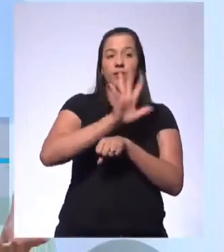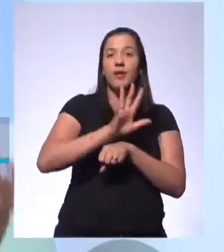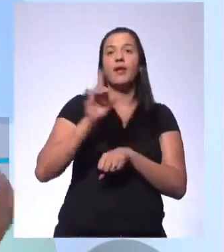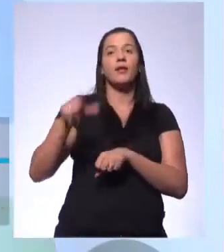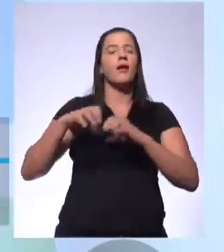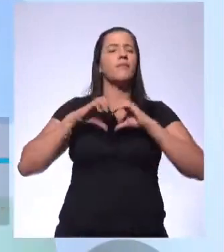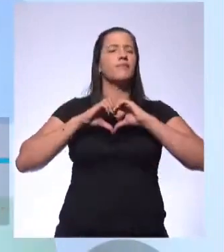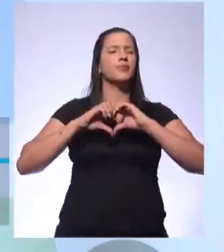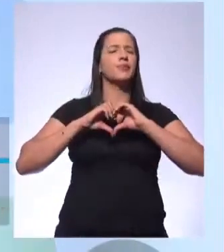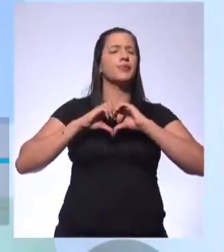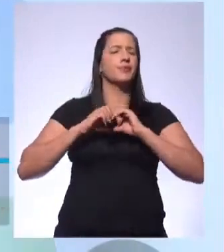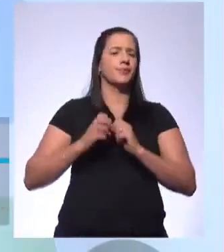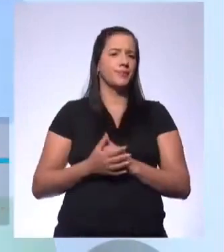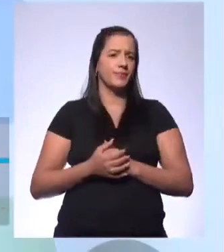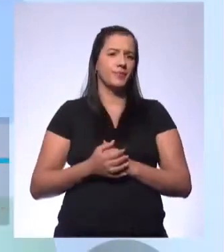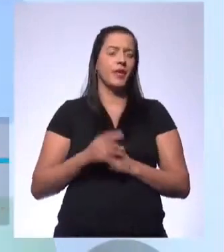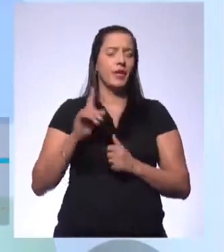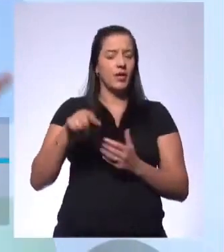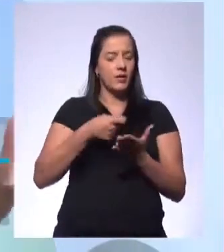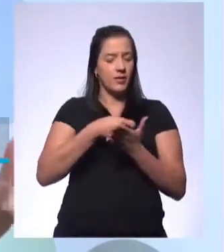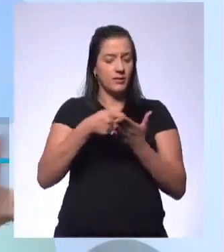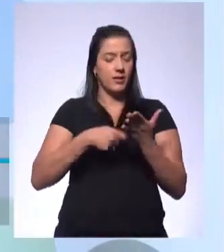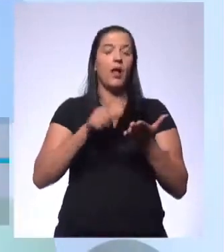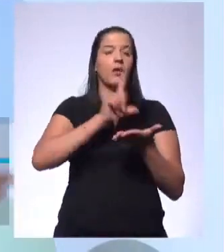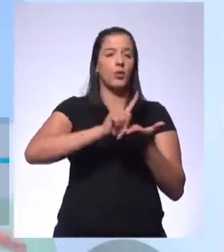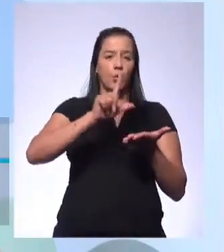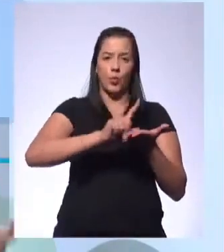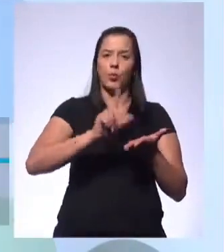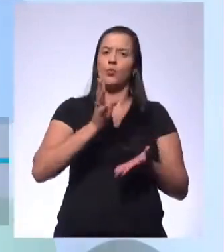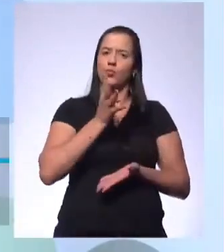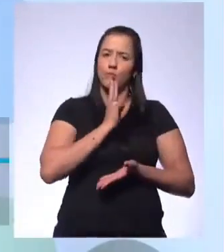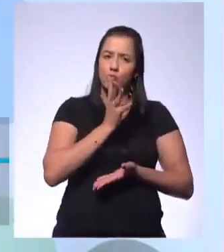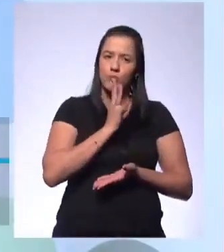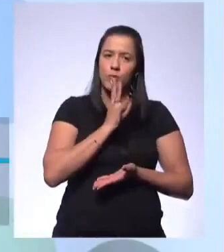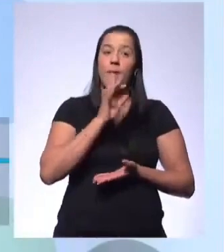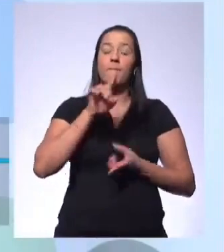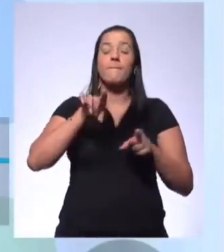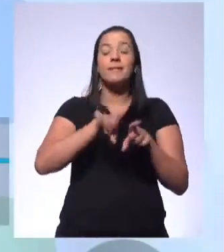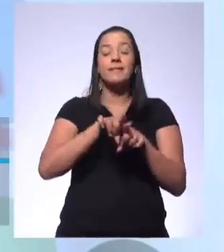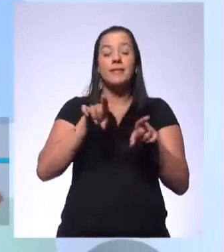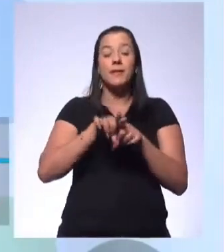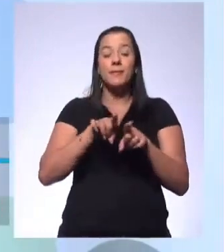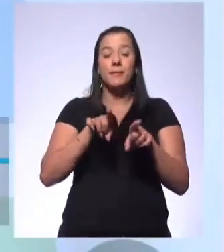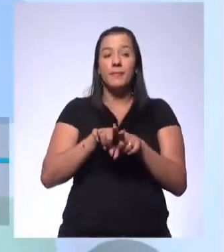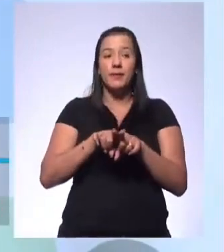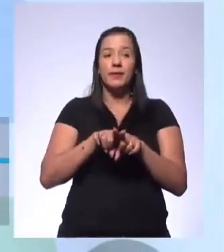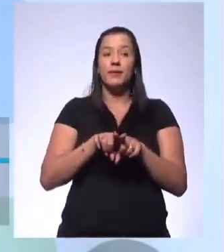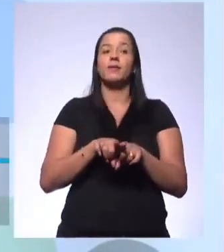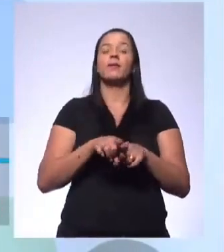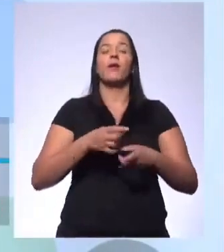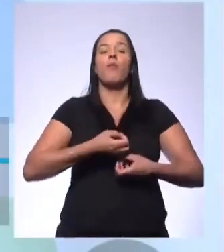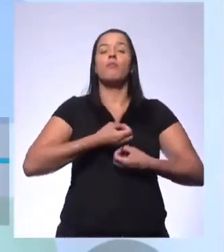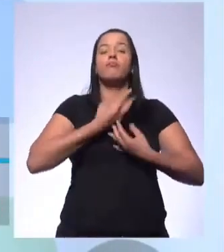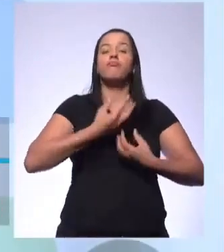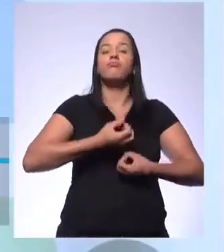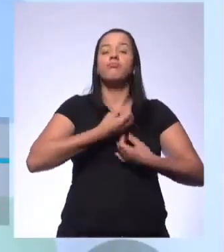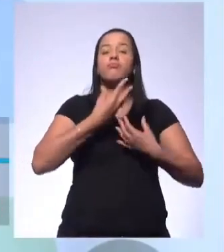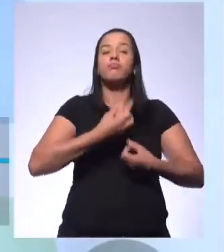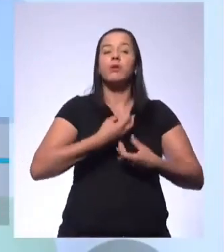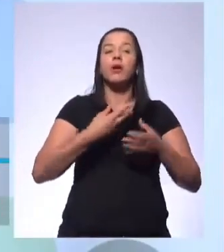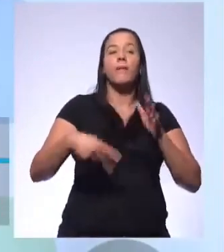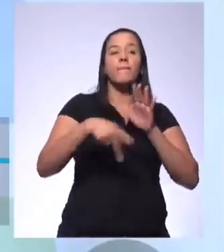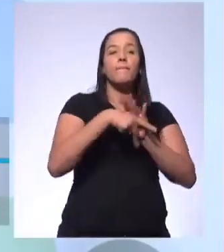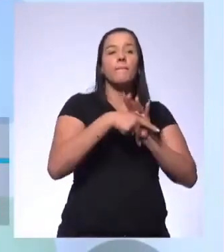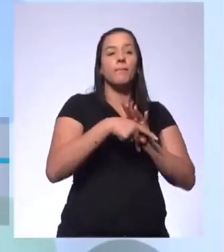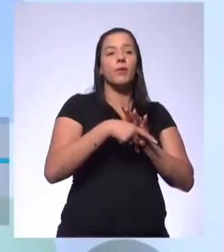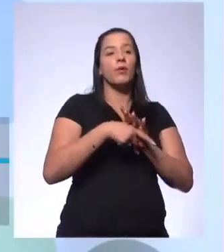romântico, né? Então ele tem Sim. a influência da literatura da Europa, mas ao mesmo tempo dos brancos, mas ao mesmo tempo ele traz característica para a raça